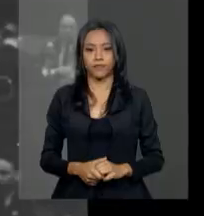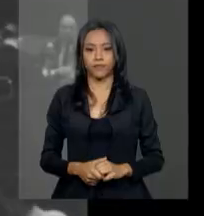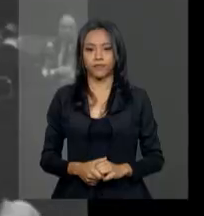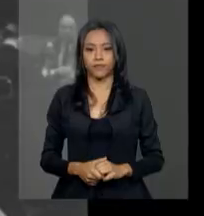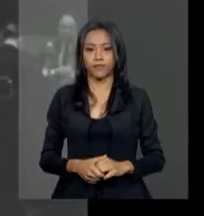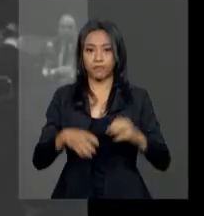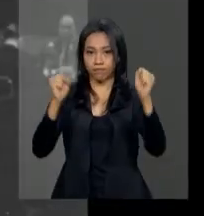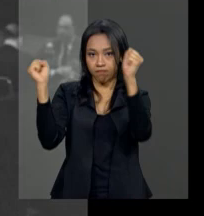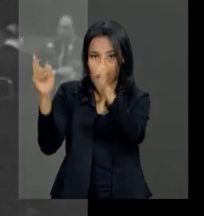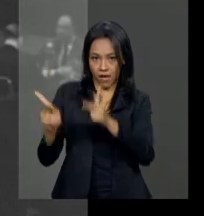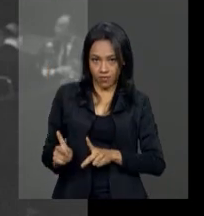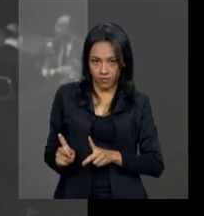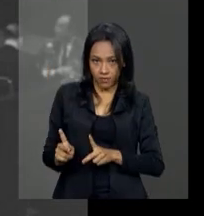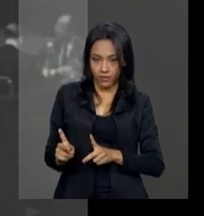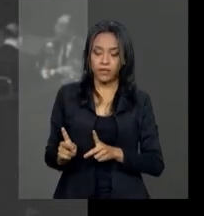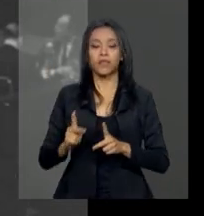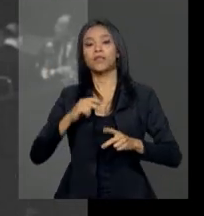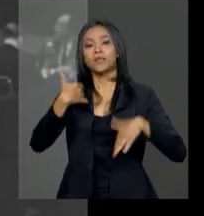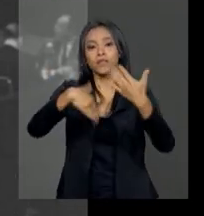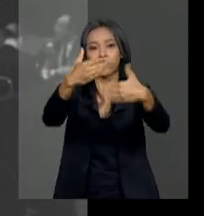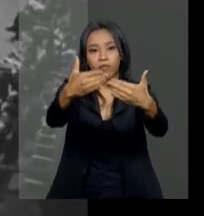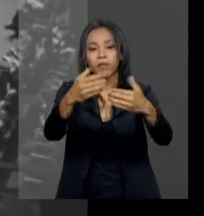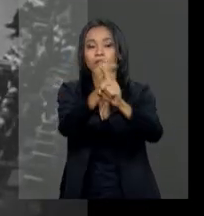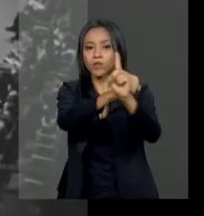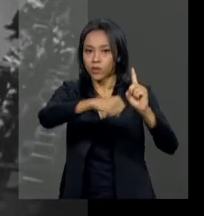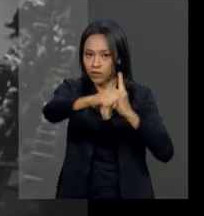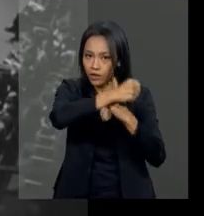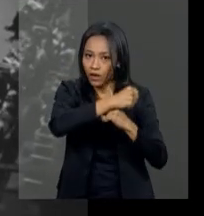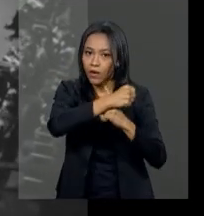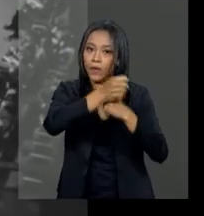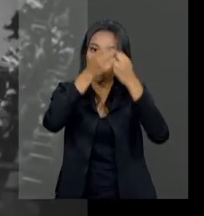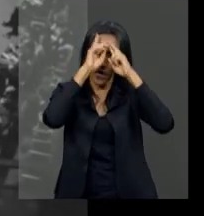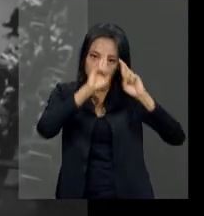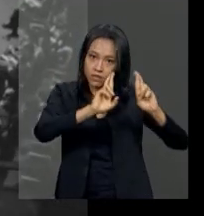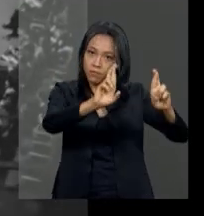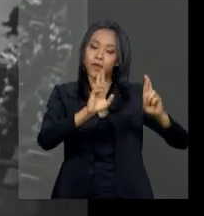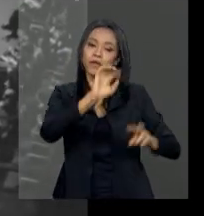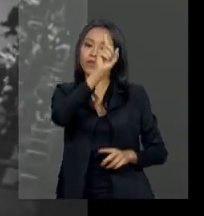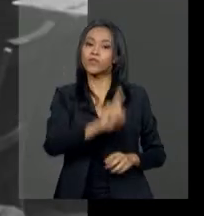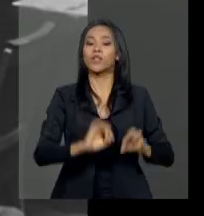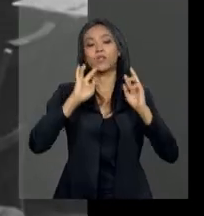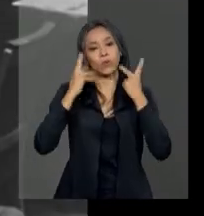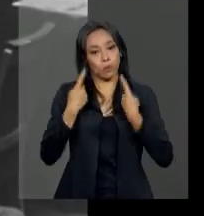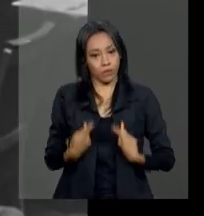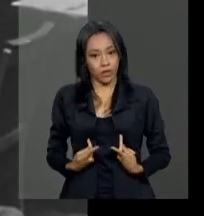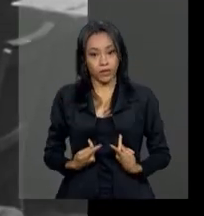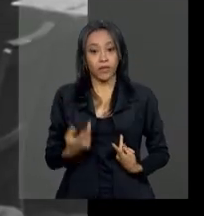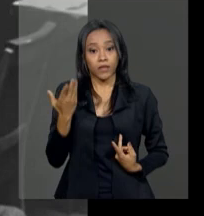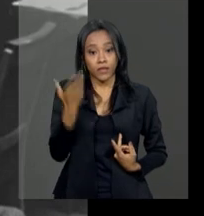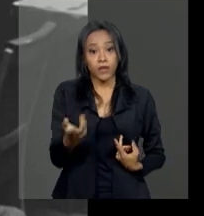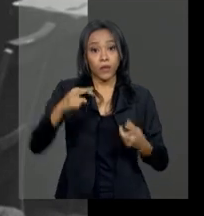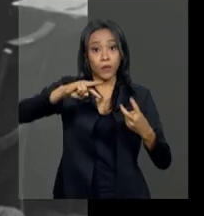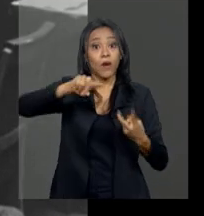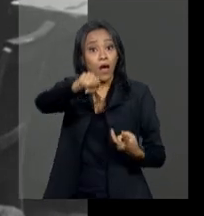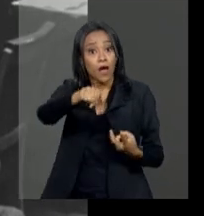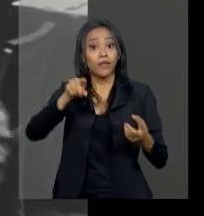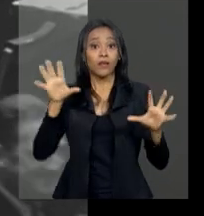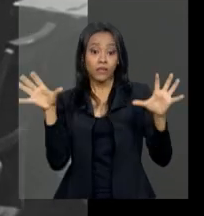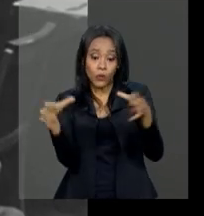Paz, desenvolvimento econômico e social, respeito aos direitos humanos. O DNA da ONU foi